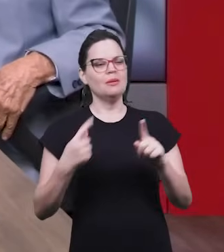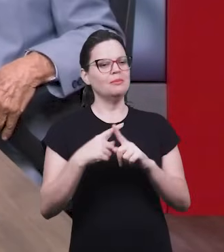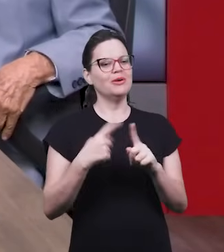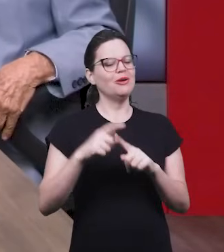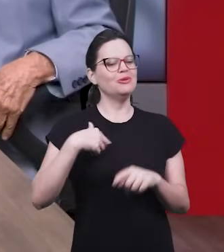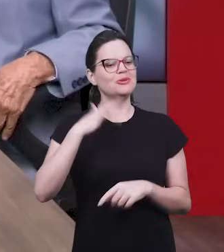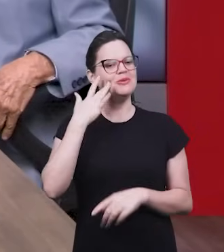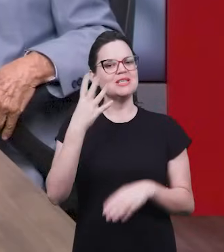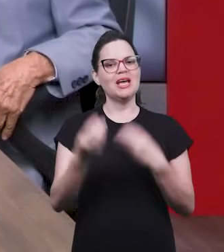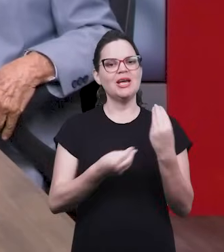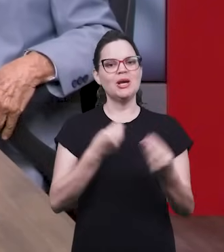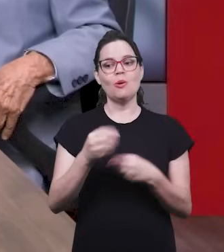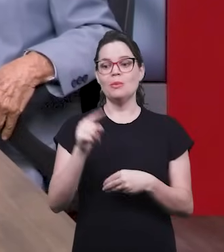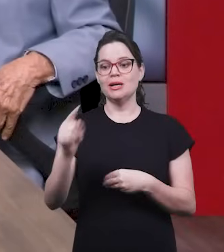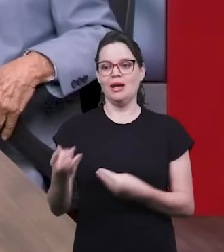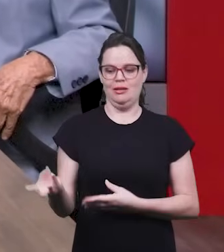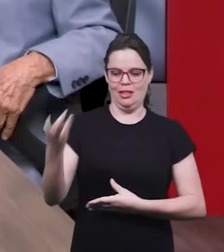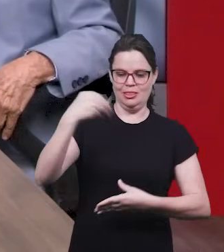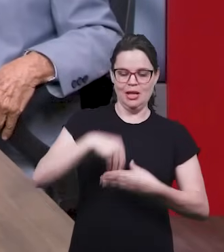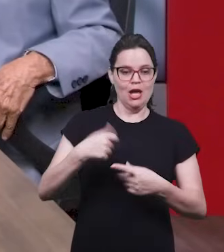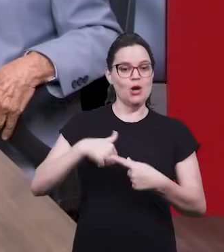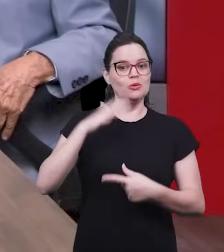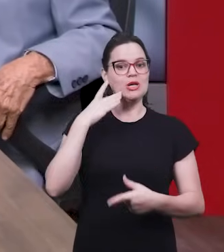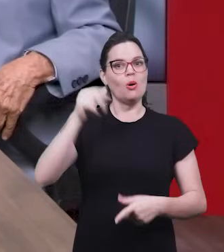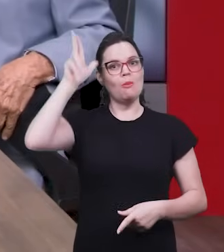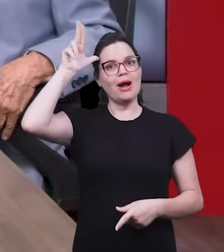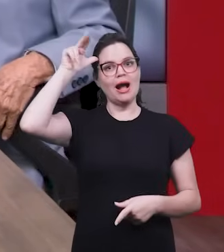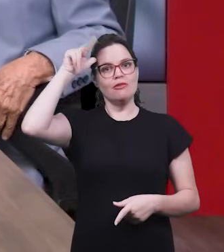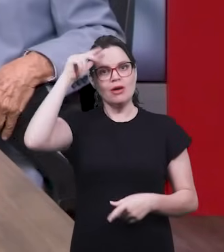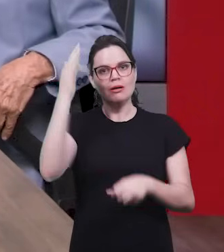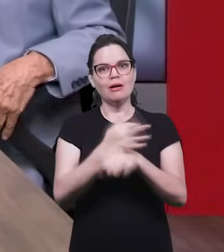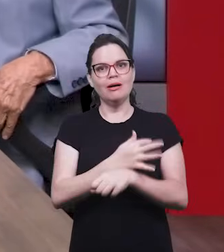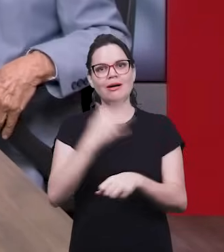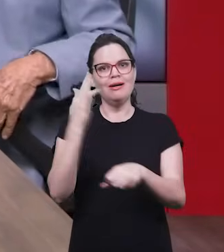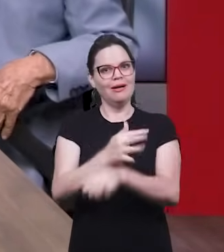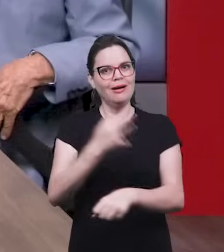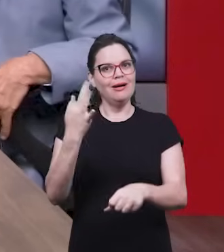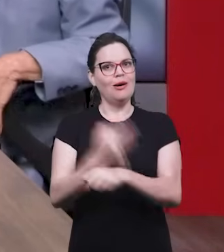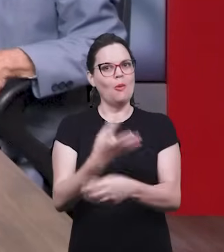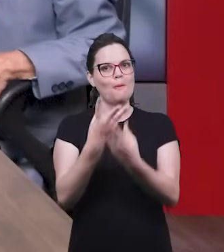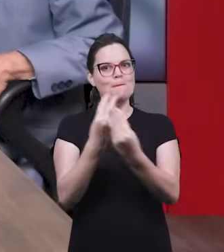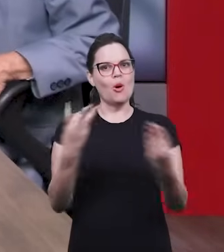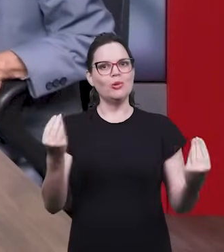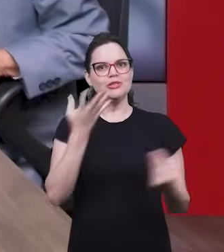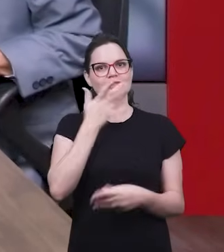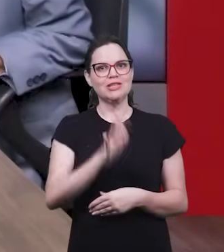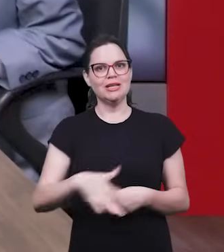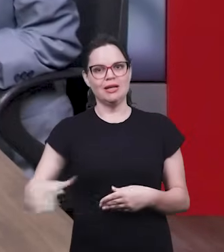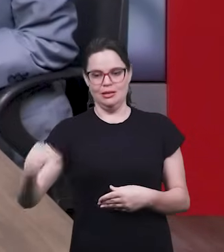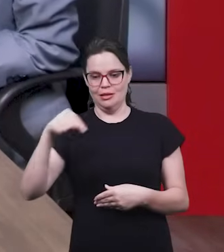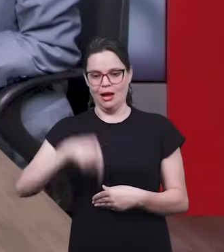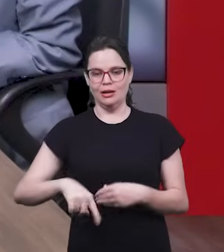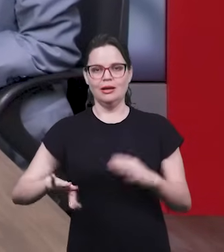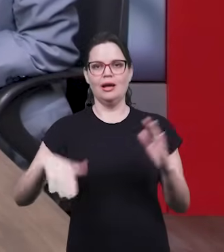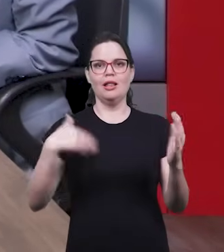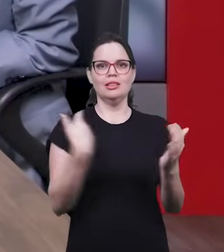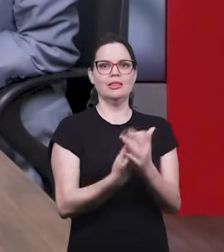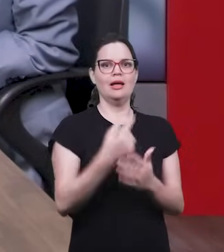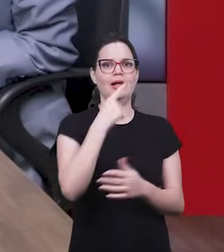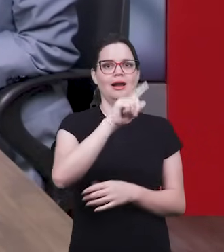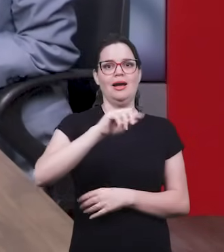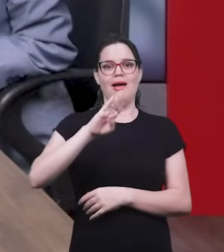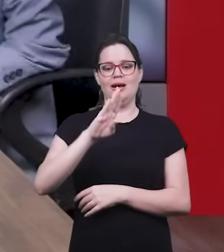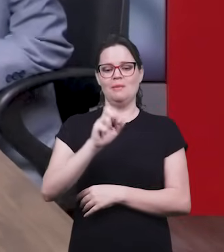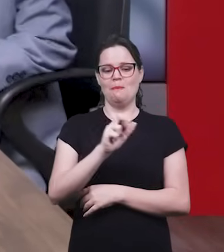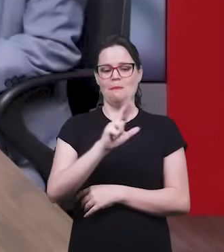botou naquela charrete, porque o cavalo, não sei como é que aguentou, né? Aguentou, né? Aquele monte de gente. E era daqui pra Barra do Jucu. Mais do que foi longe. Barra,